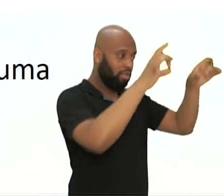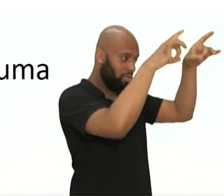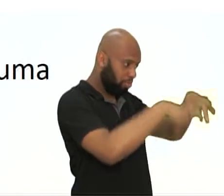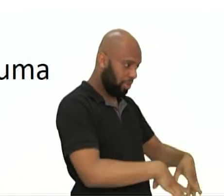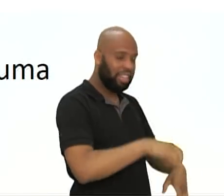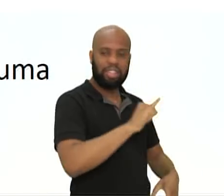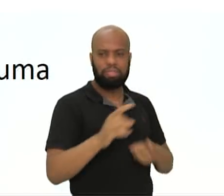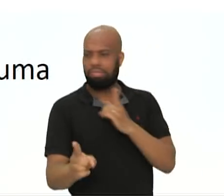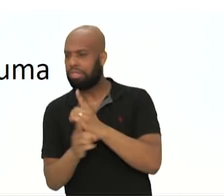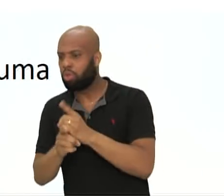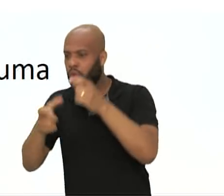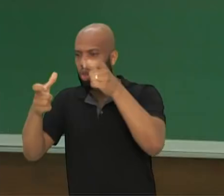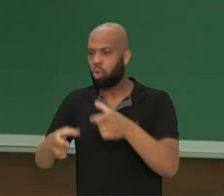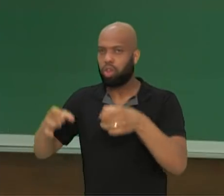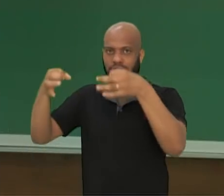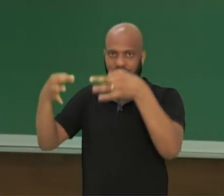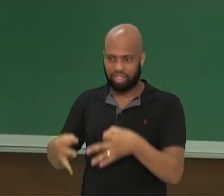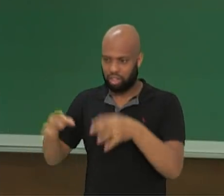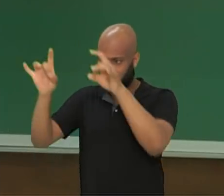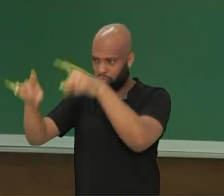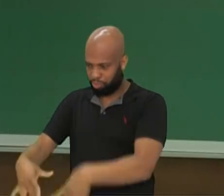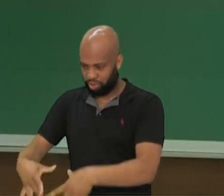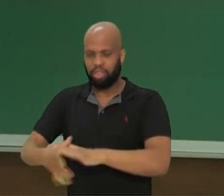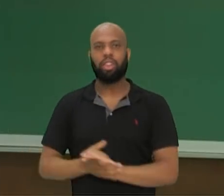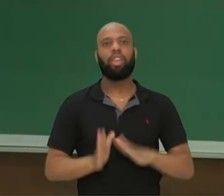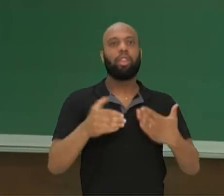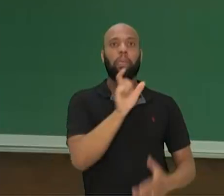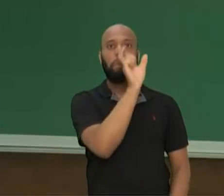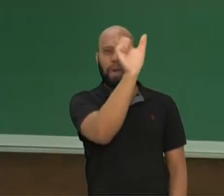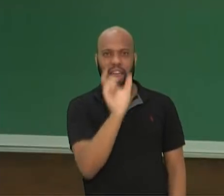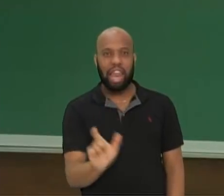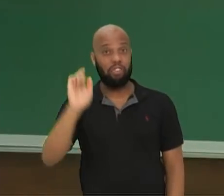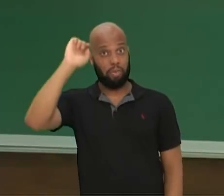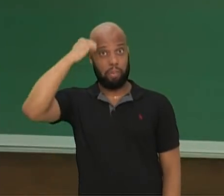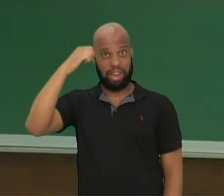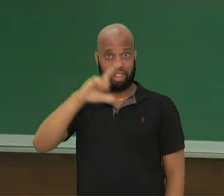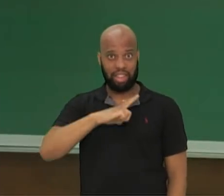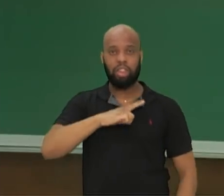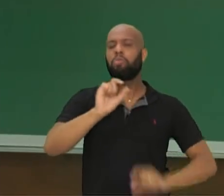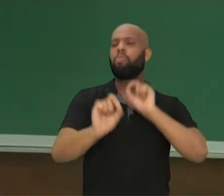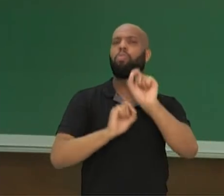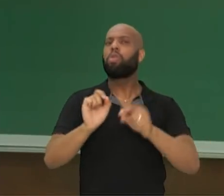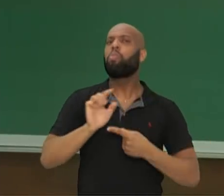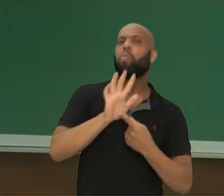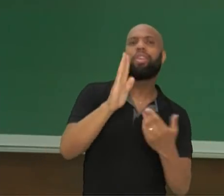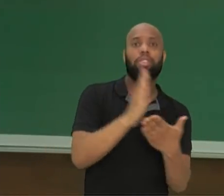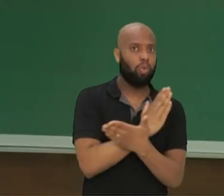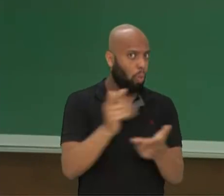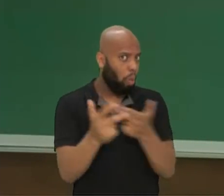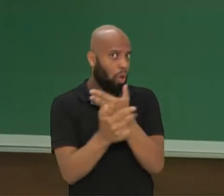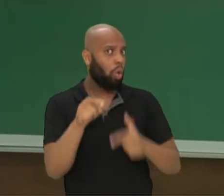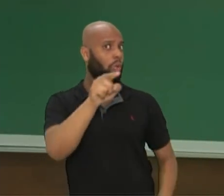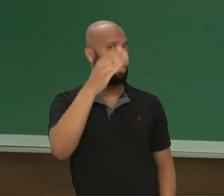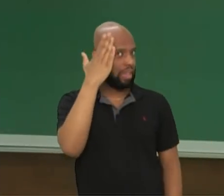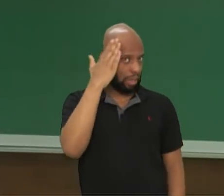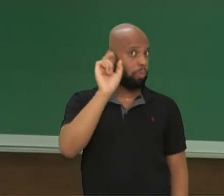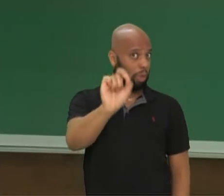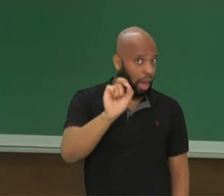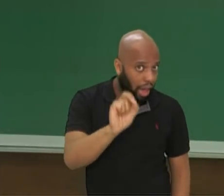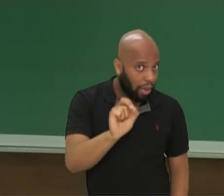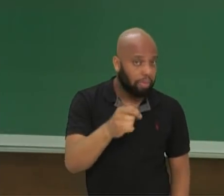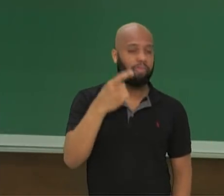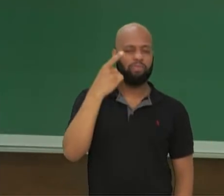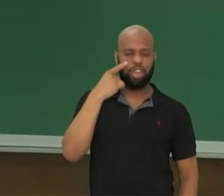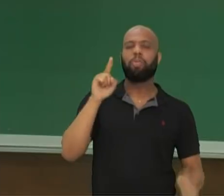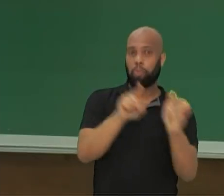não encontram lixeiras. Tá? São palavrinhas que estão em destaque, essas palavrinhas com certeza vocês já sabem. Observe